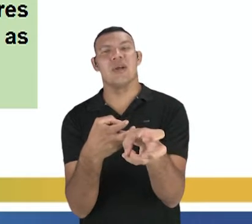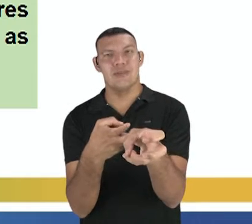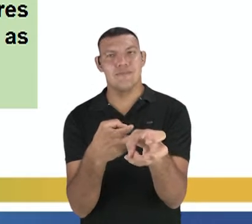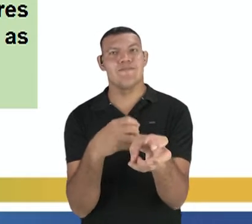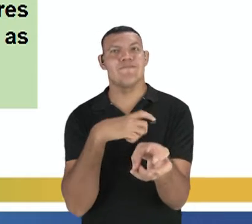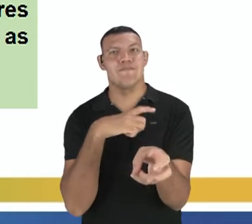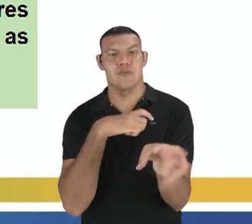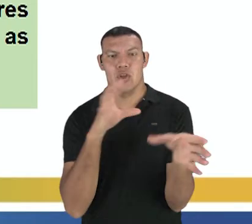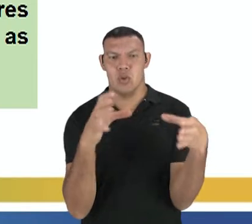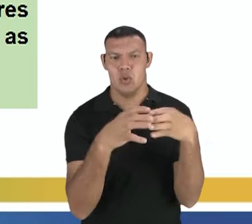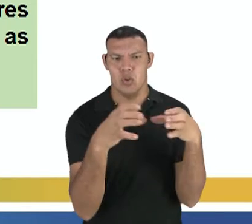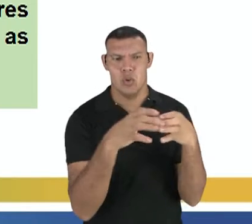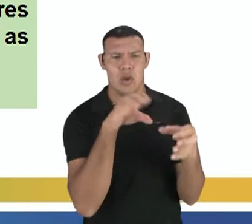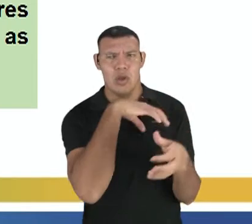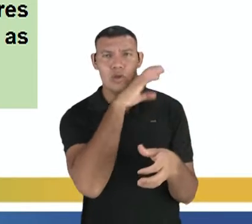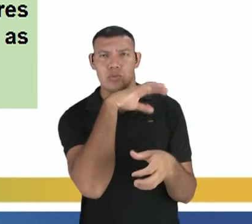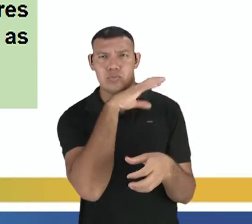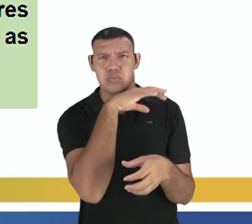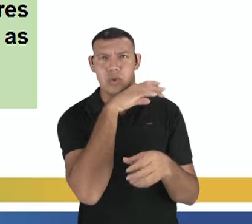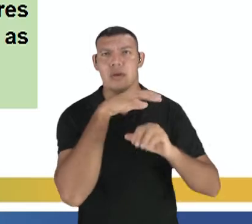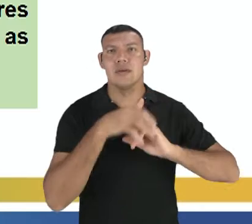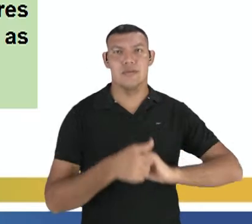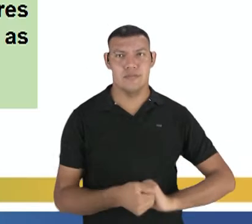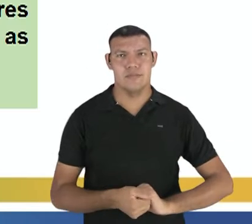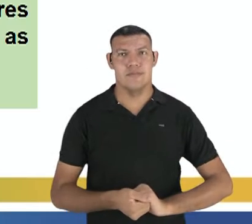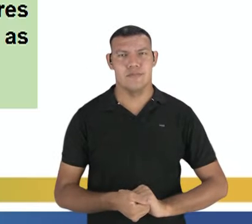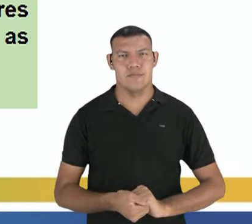existiam espécies